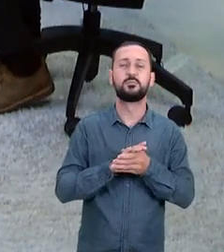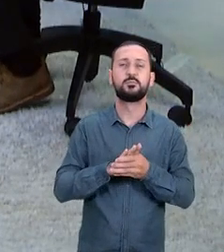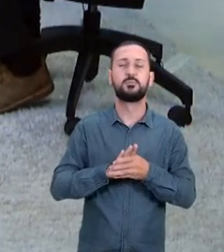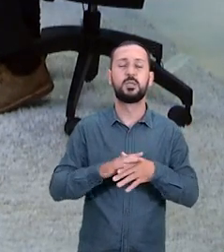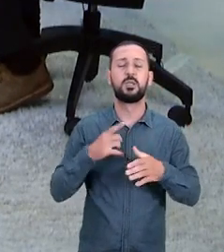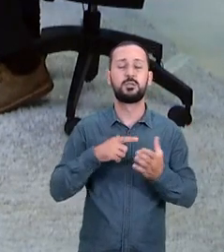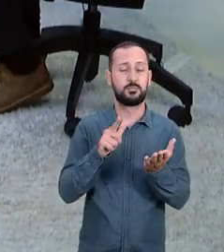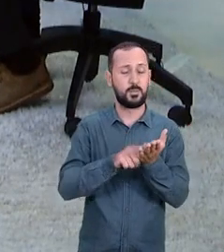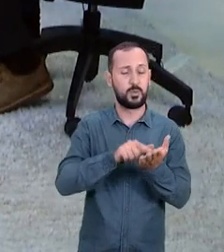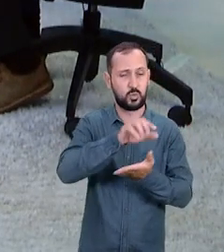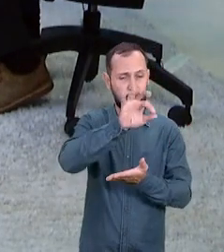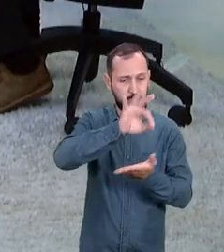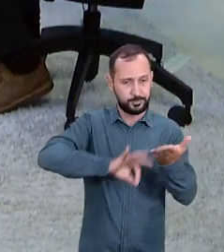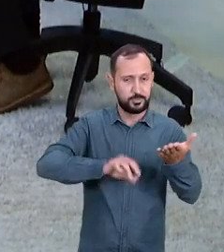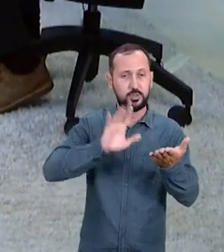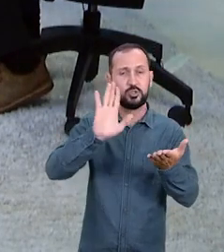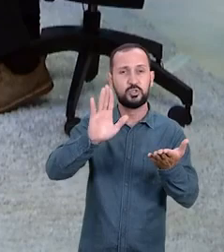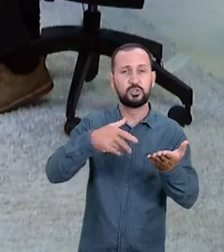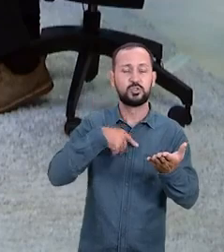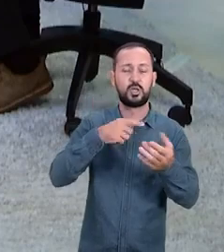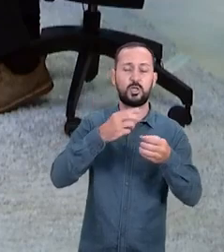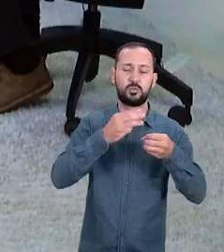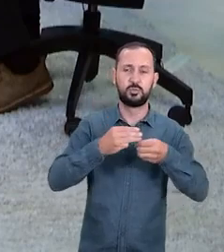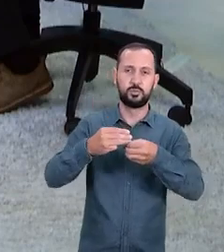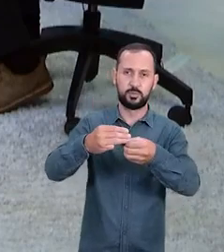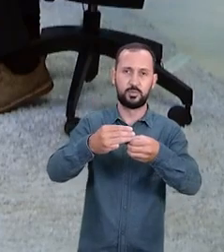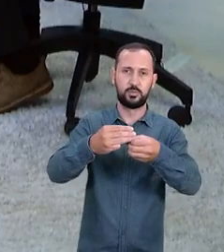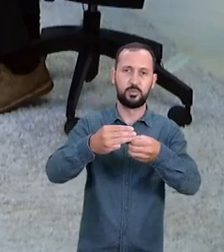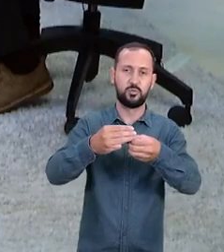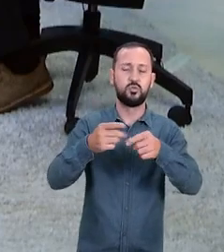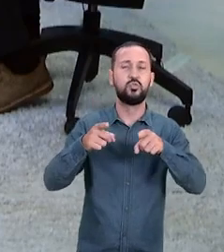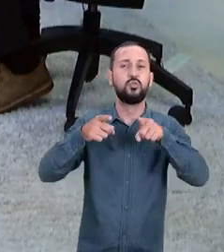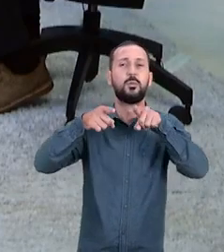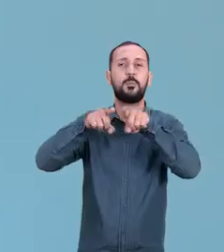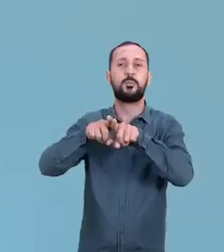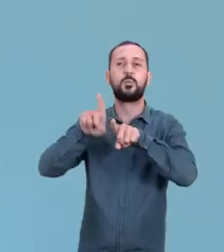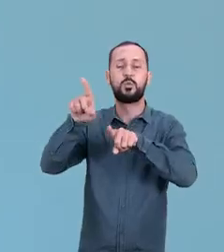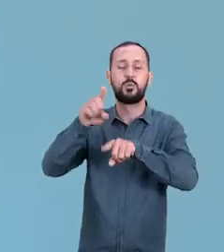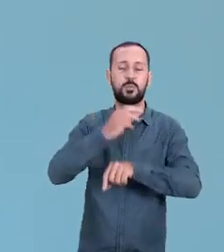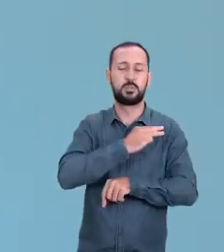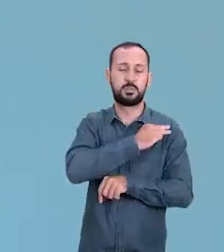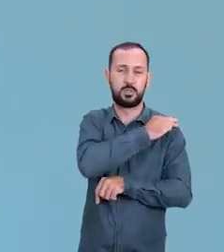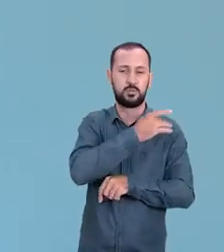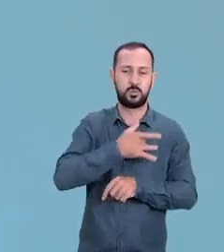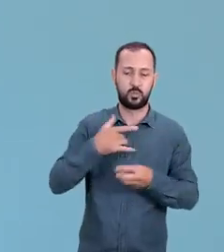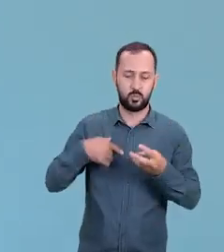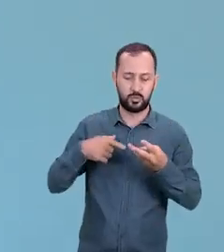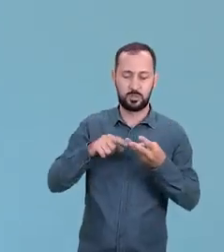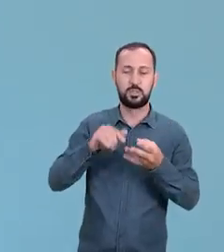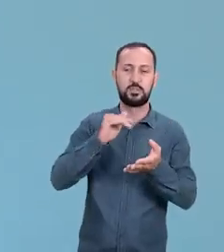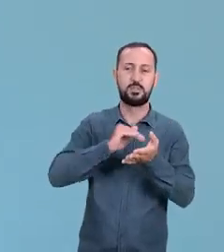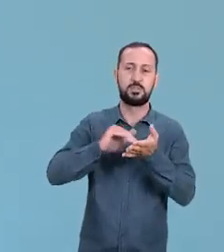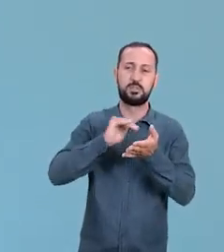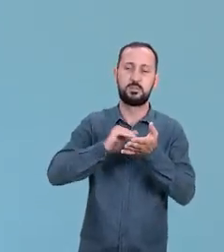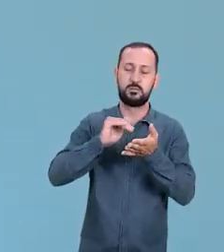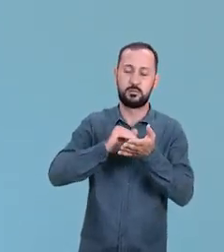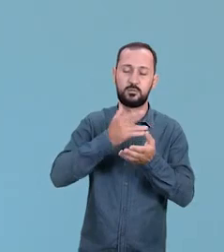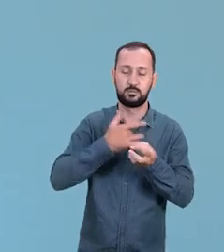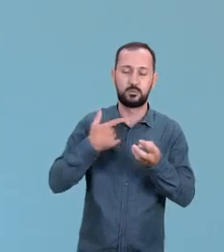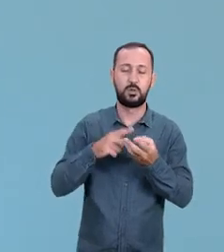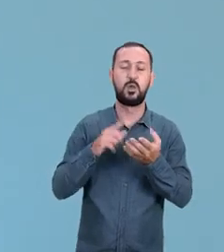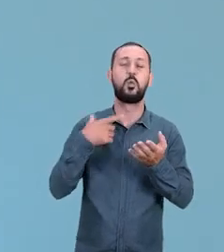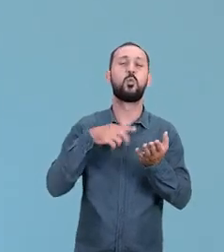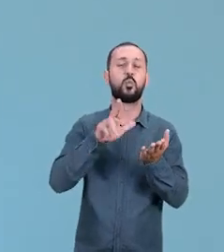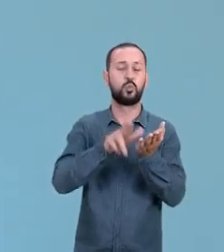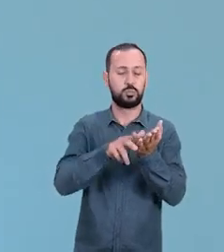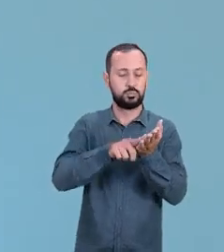Esse documento já foi assinado entre os municípios, o Ministério da Saúde e a Secretaria Estadual de Saúde. Chama Contrato Organizativo